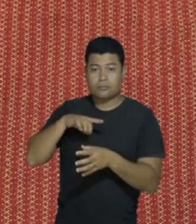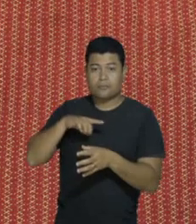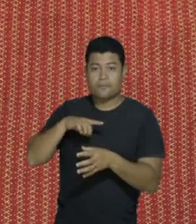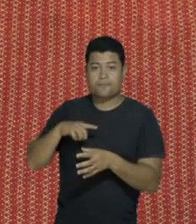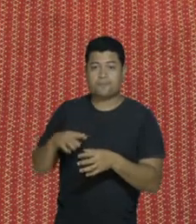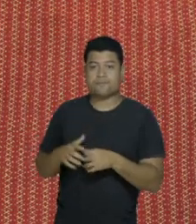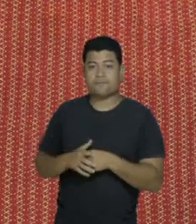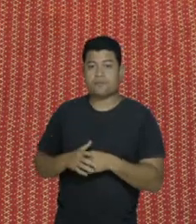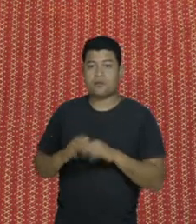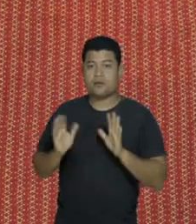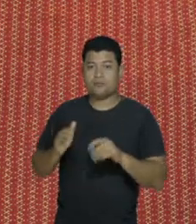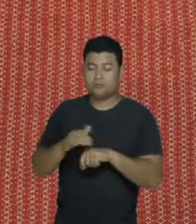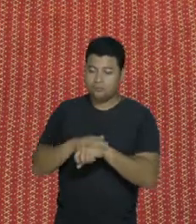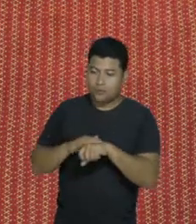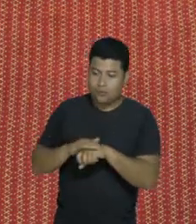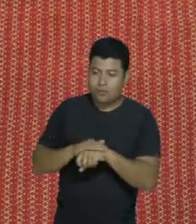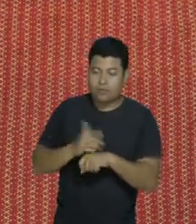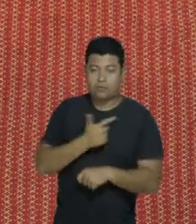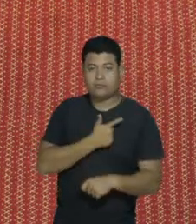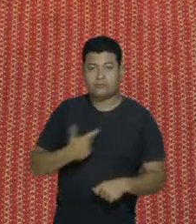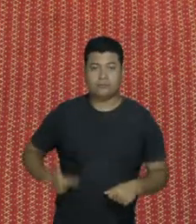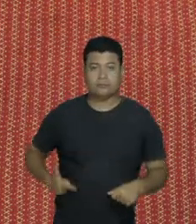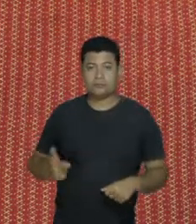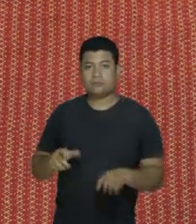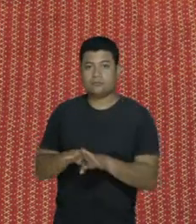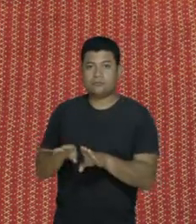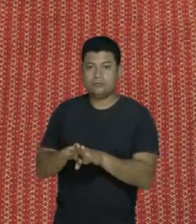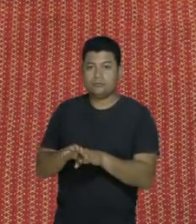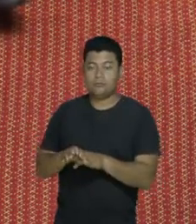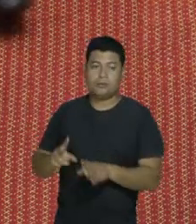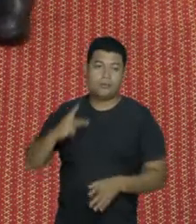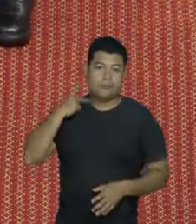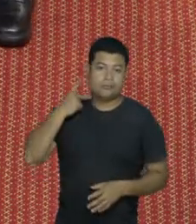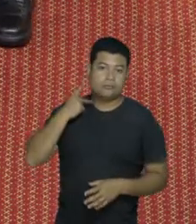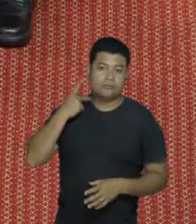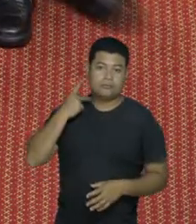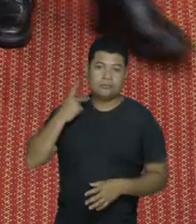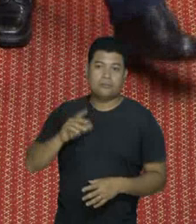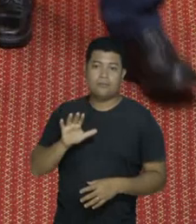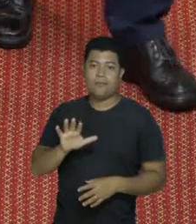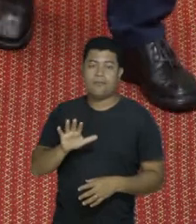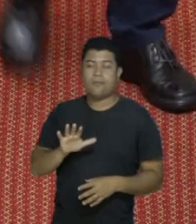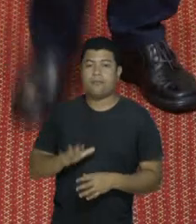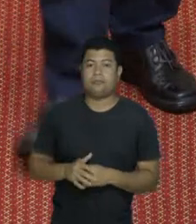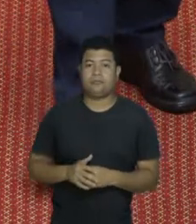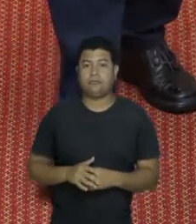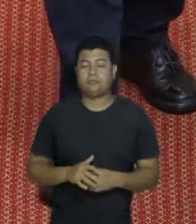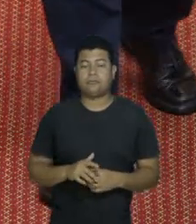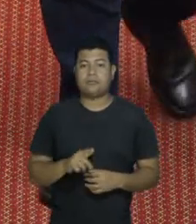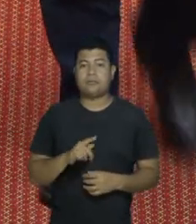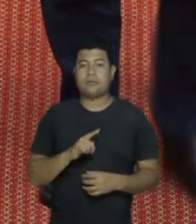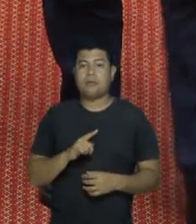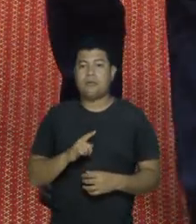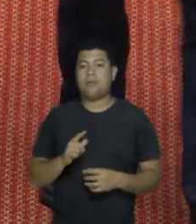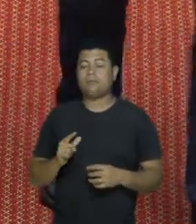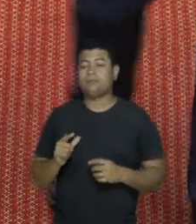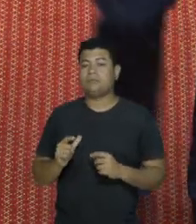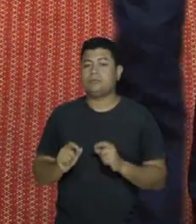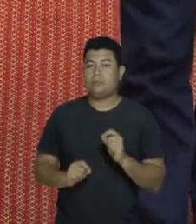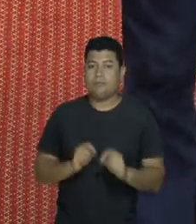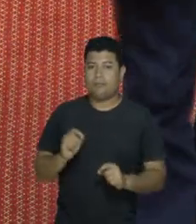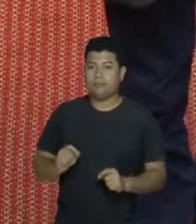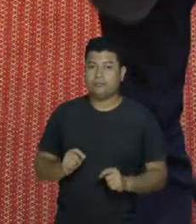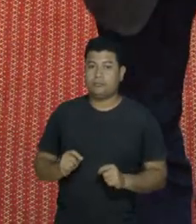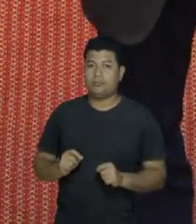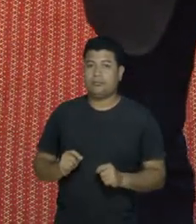governo, conversei com os procuradores. Tem uma questão que diverge o CONSEMA do Código do